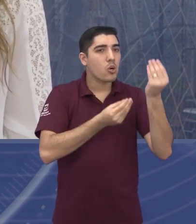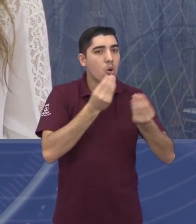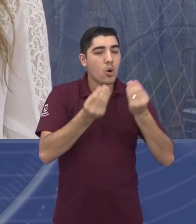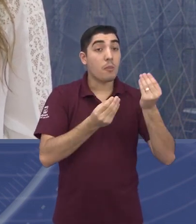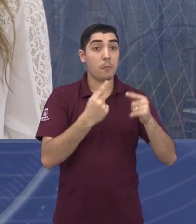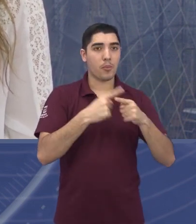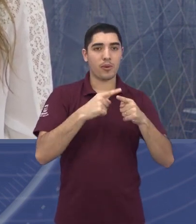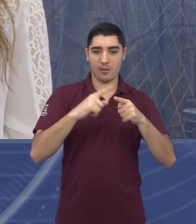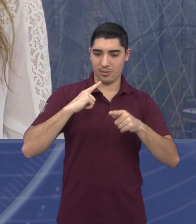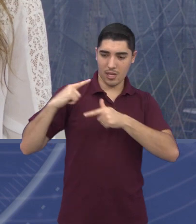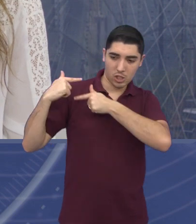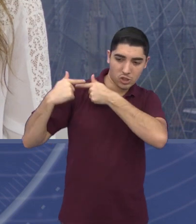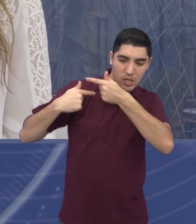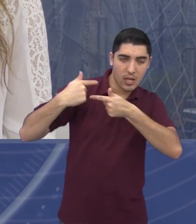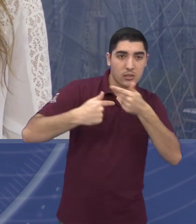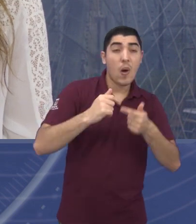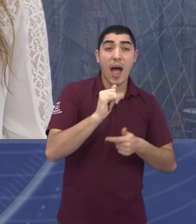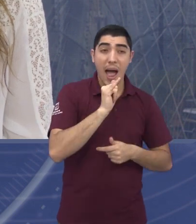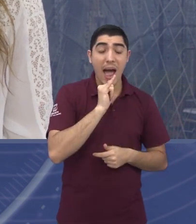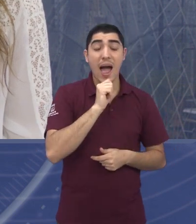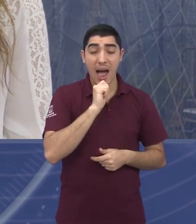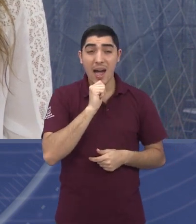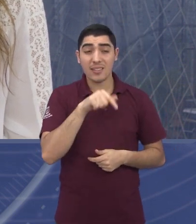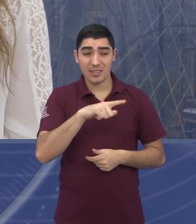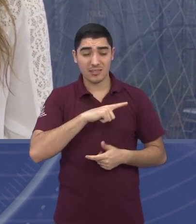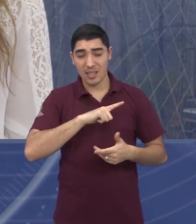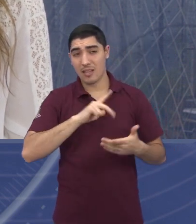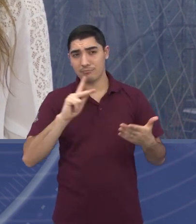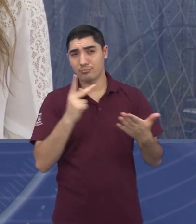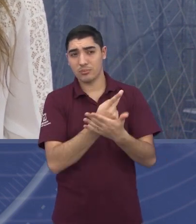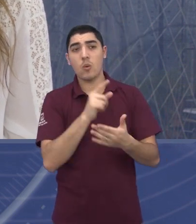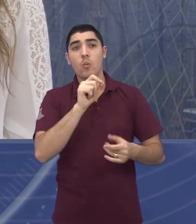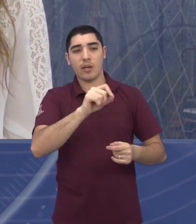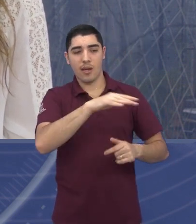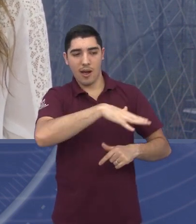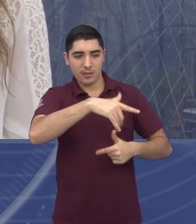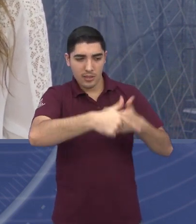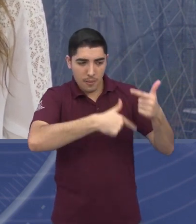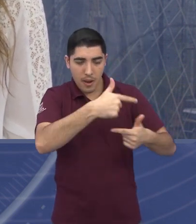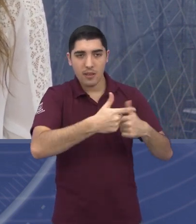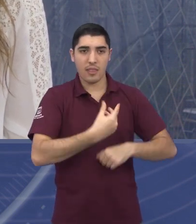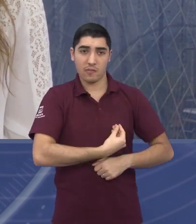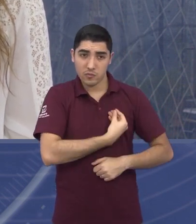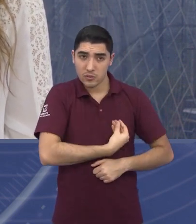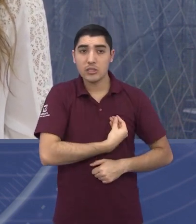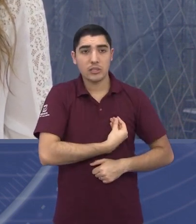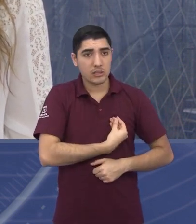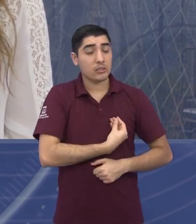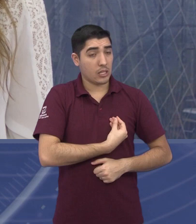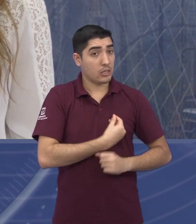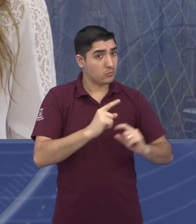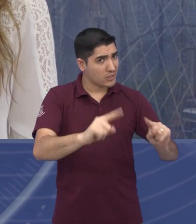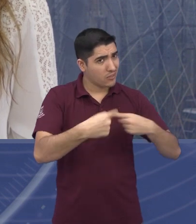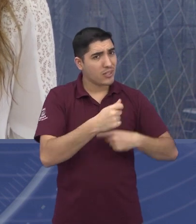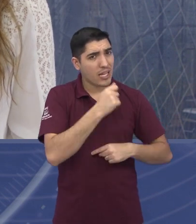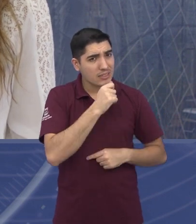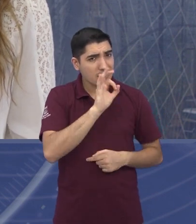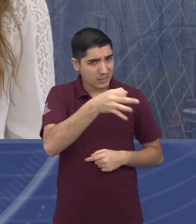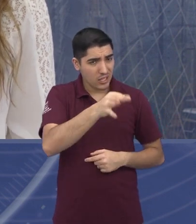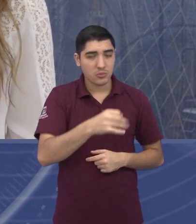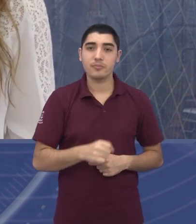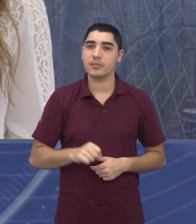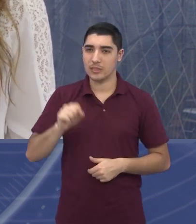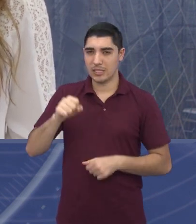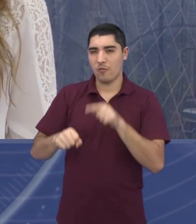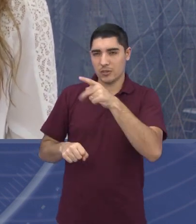as gerações, né? É um conflito ainda no mercado de trabalho, na vida, ainda é um desafio, né, Débora? Sim, olha, primeiramente você